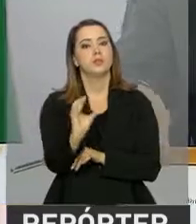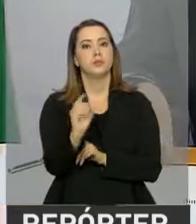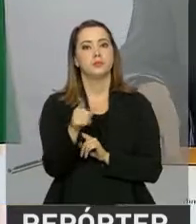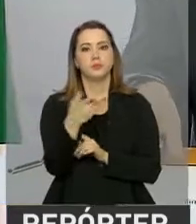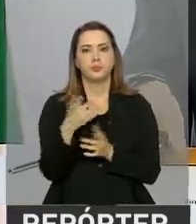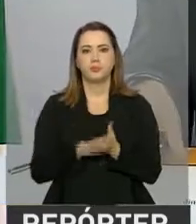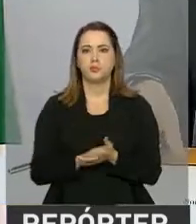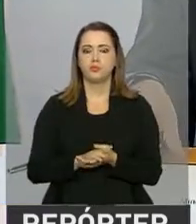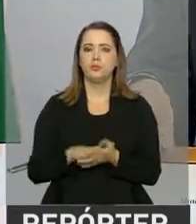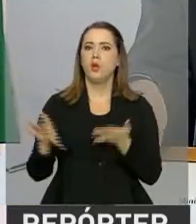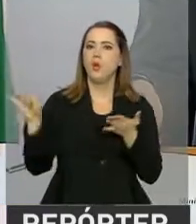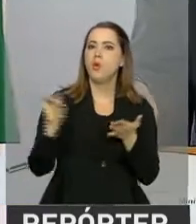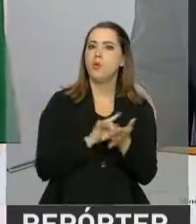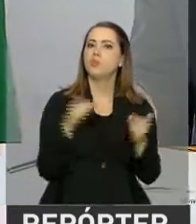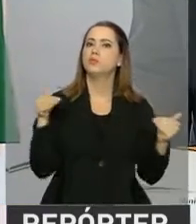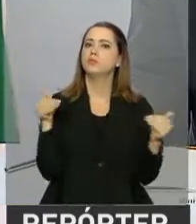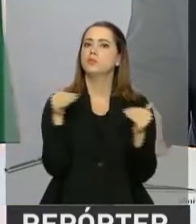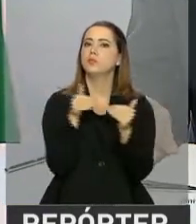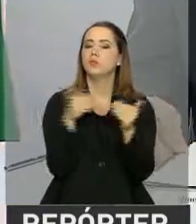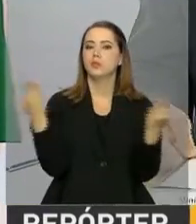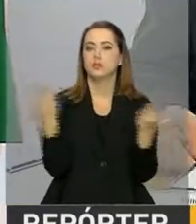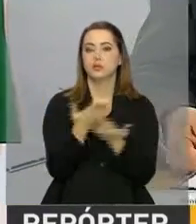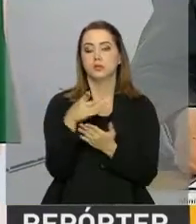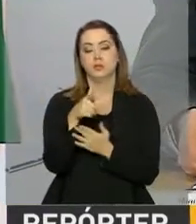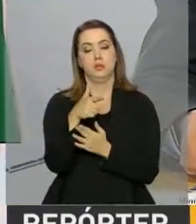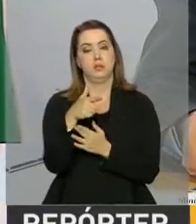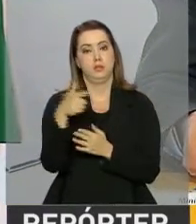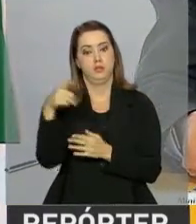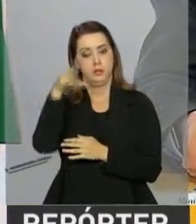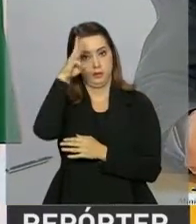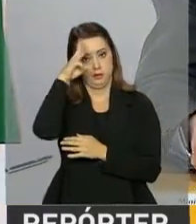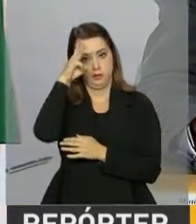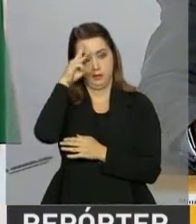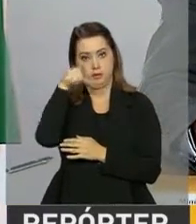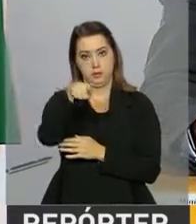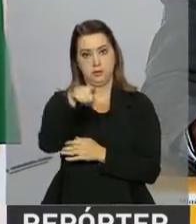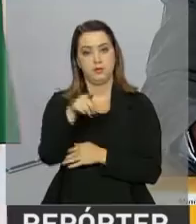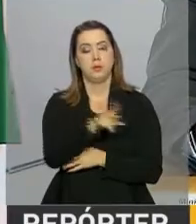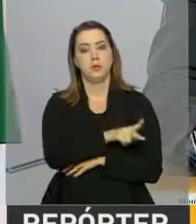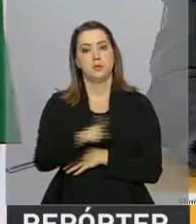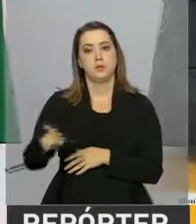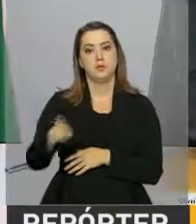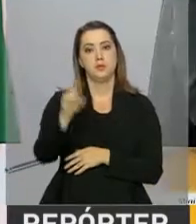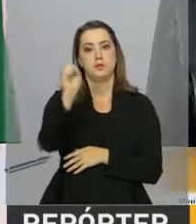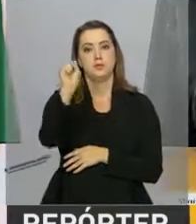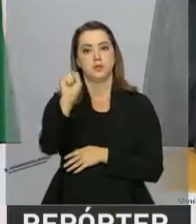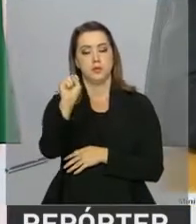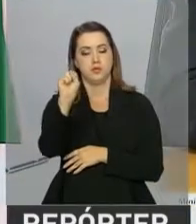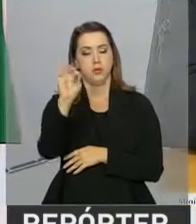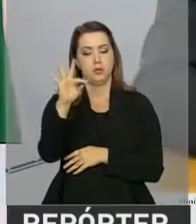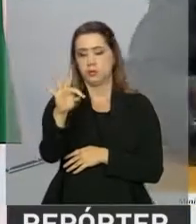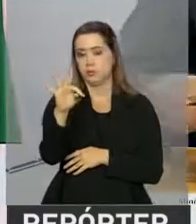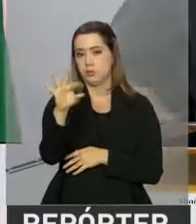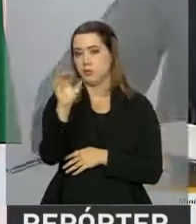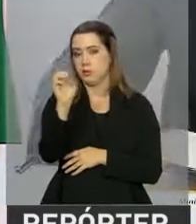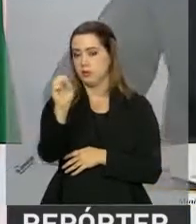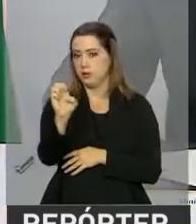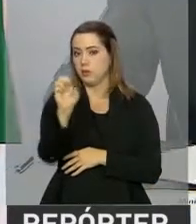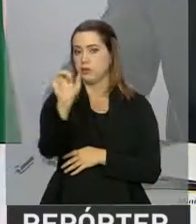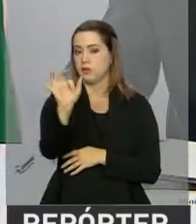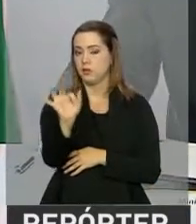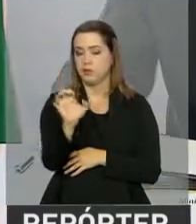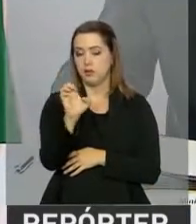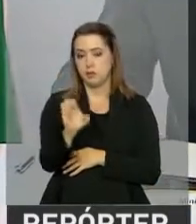um acordo assinado pelo presidente do tribunal superior eleitoral ministro gilmar mendes eo secretário da receita